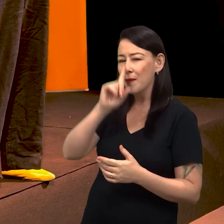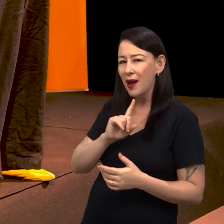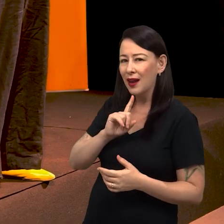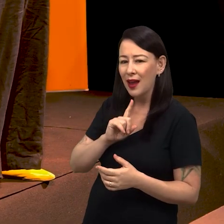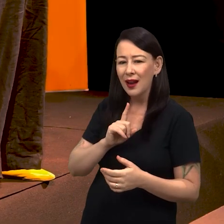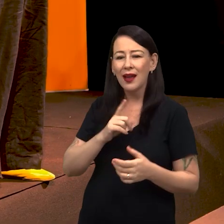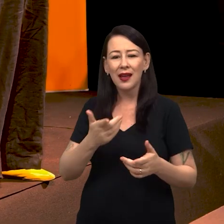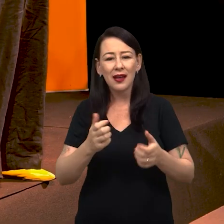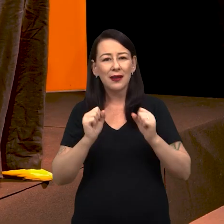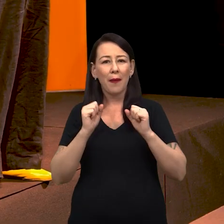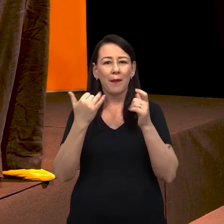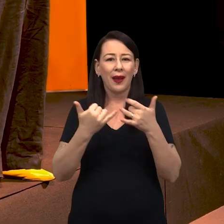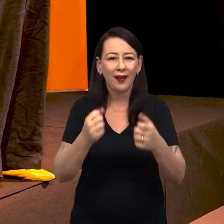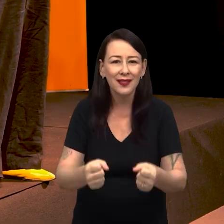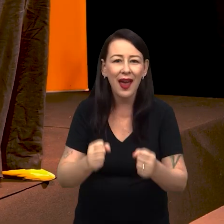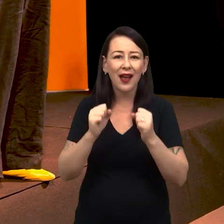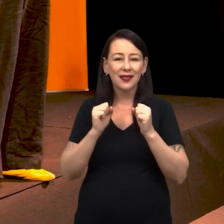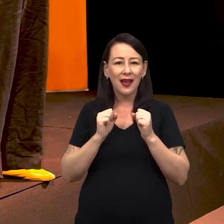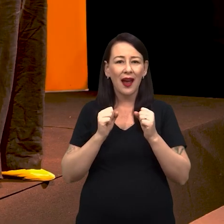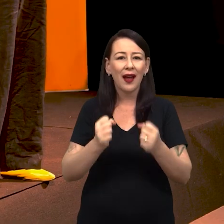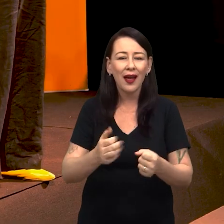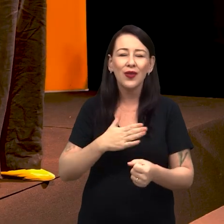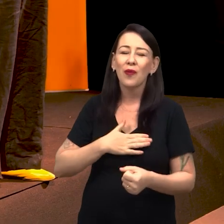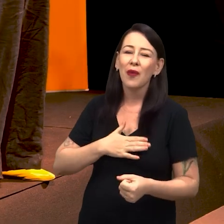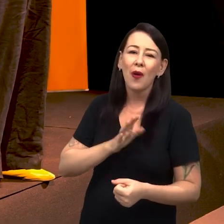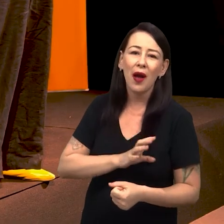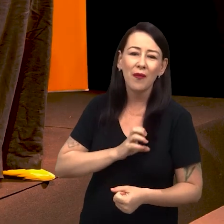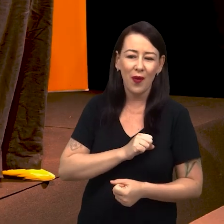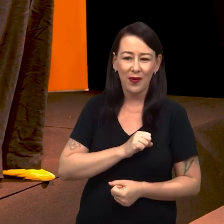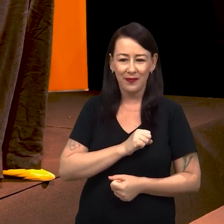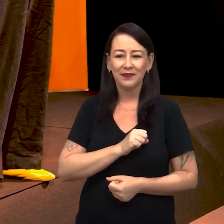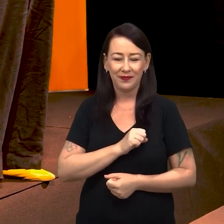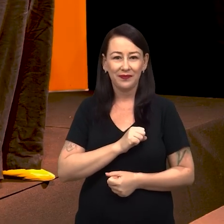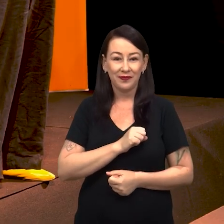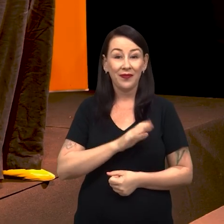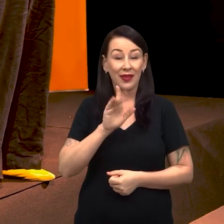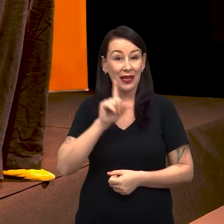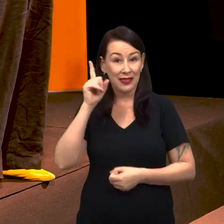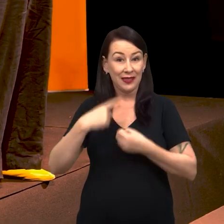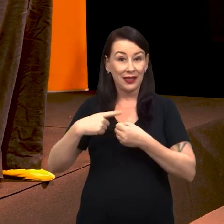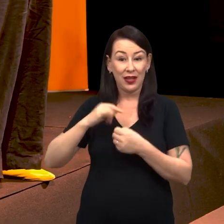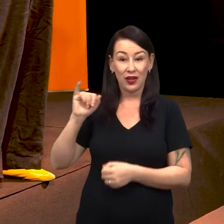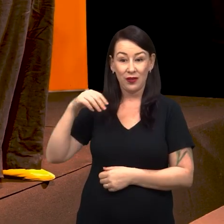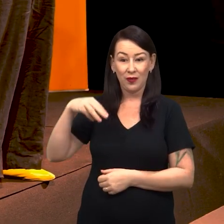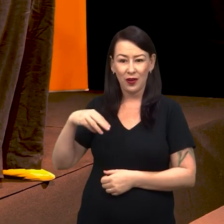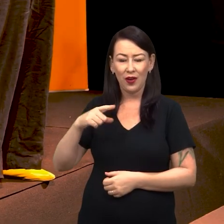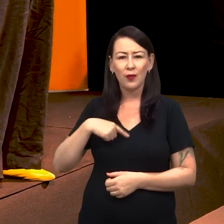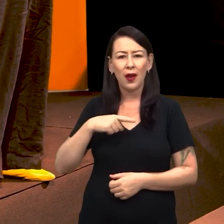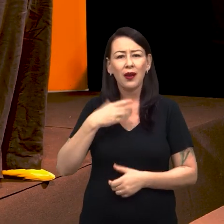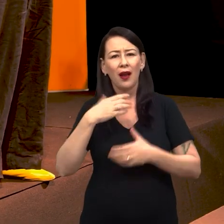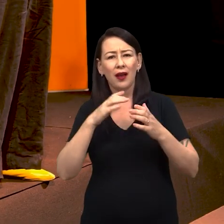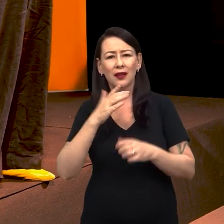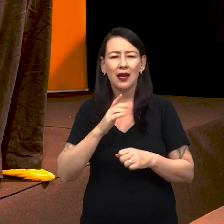vai pra maré. Serra, serra, já serrou, serramos a velha do meu amor. né? Que lá em Monlevade a gente